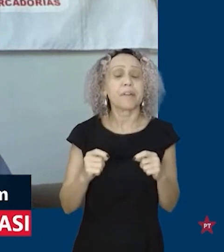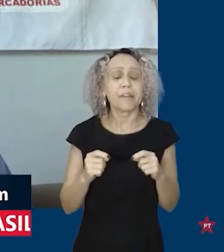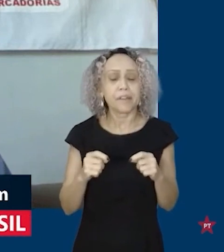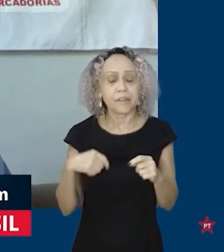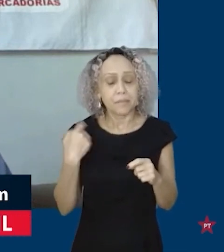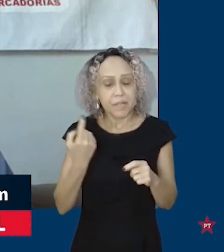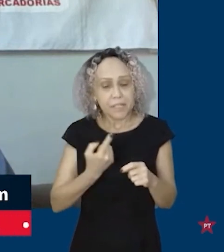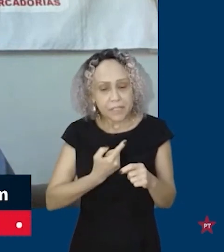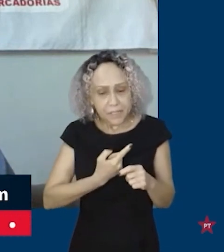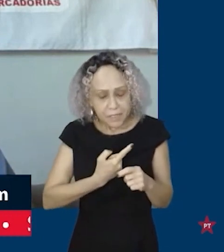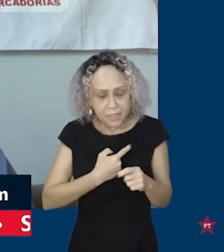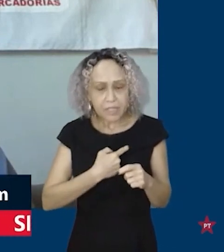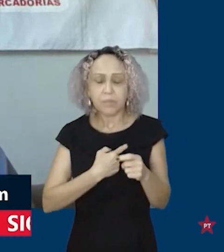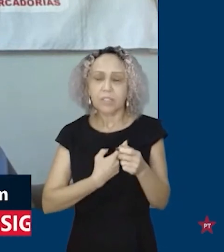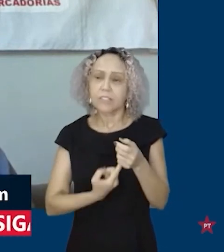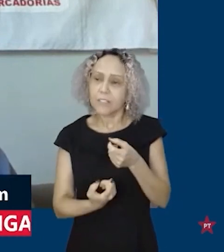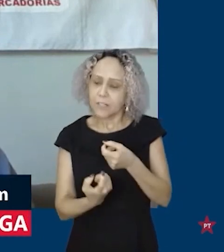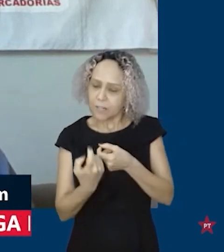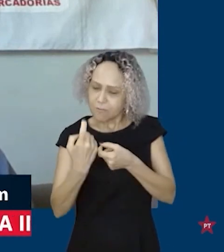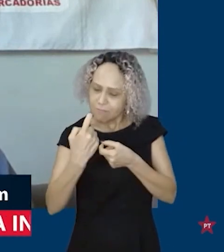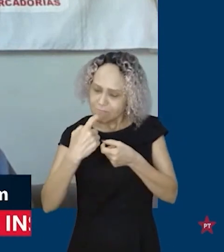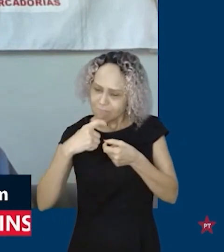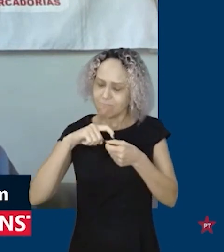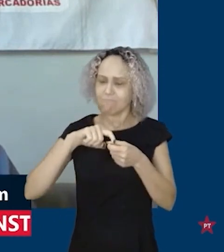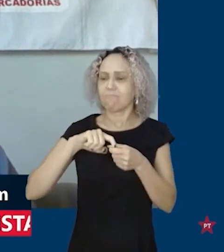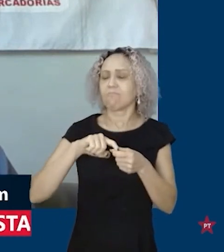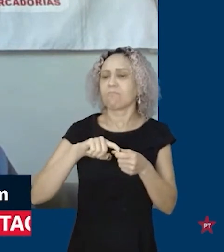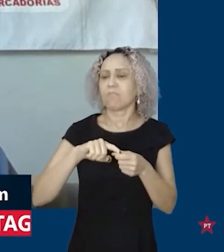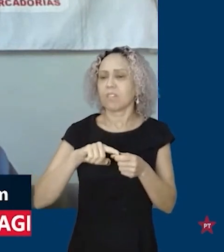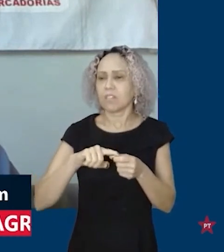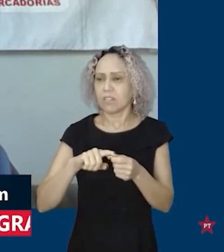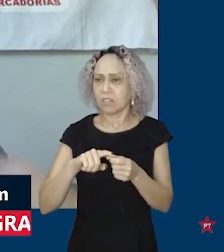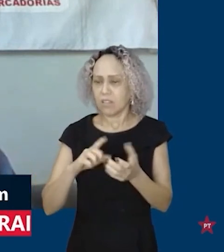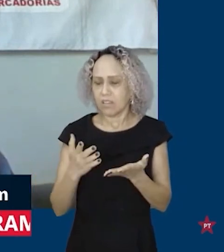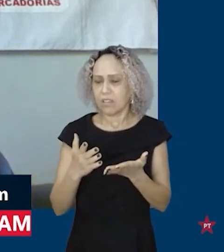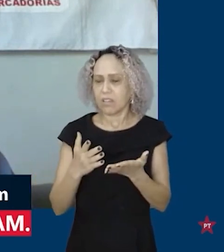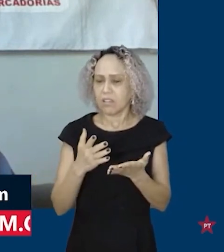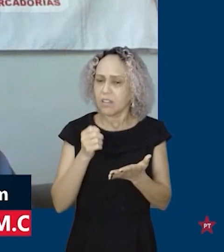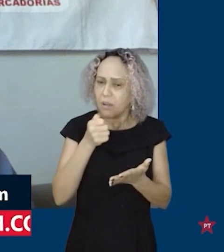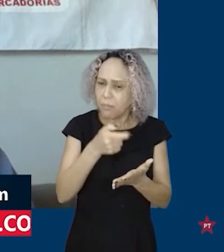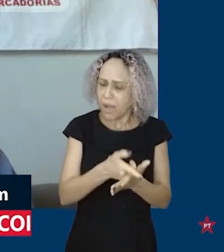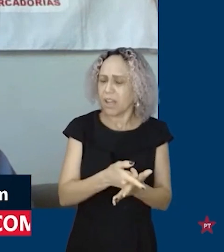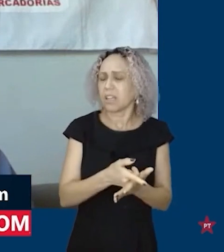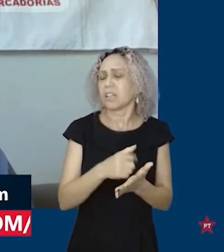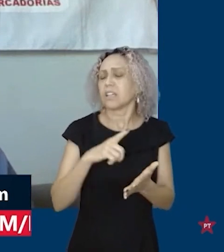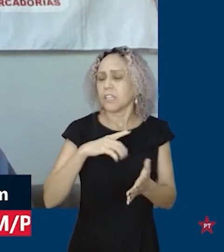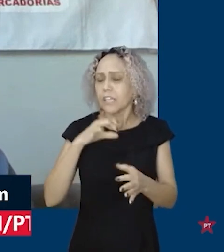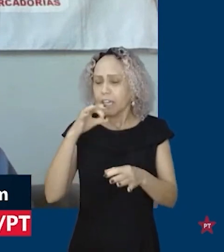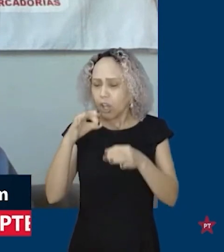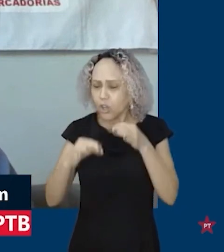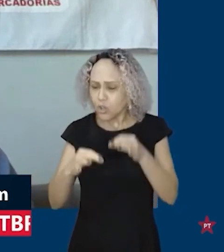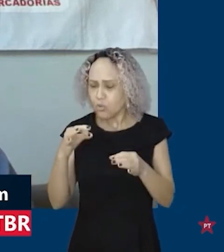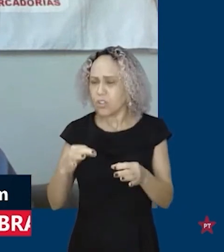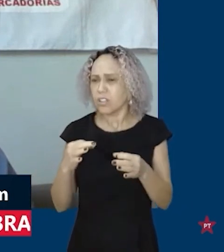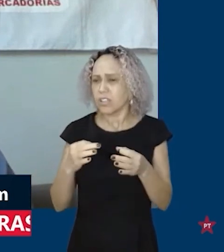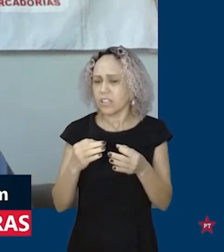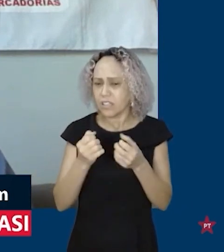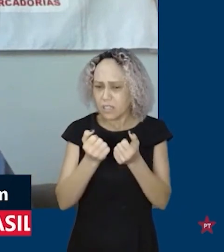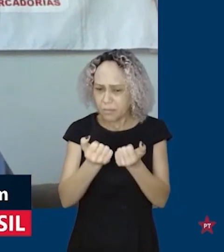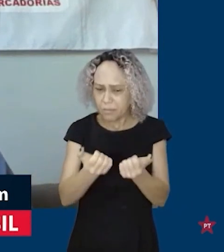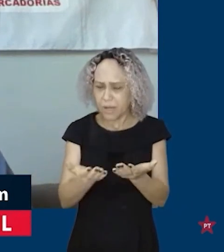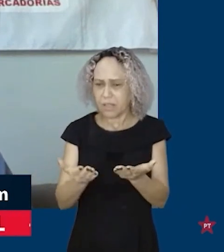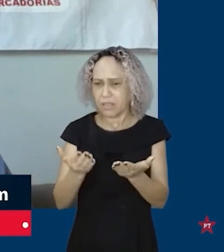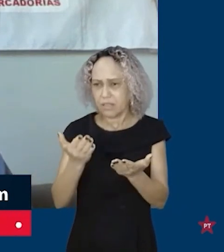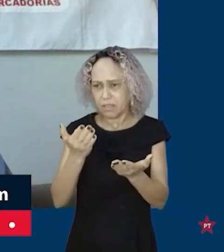já assinaram um manifesto que estão apoiando essa campanha. Então, a gente convoca todas as entidades de bem desse país a